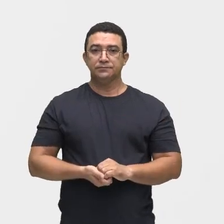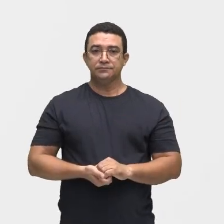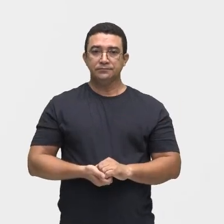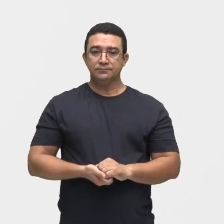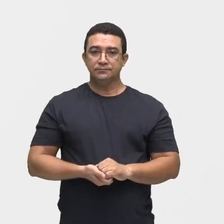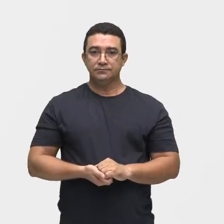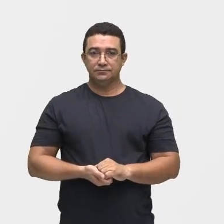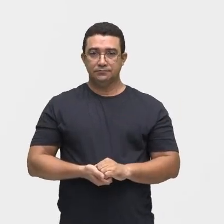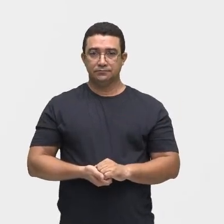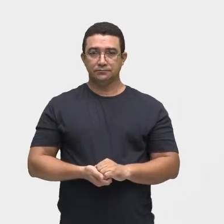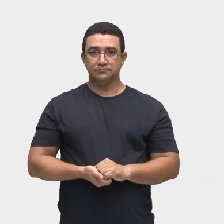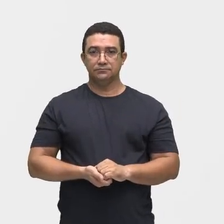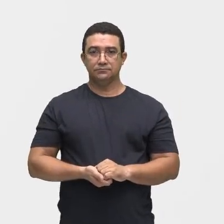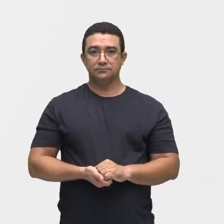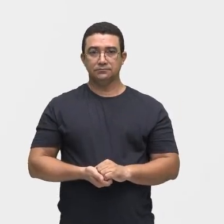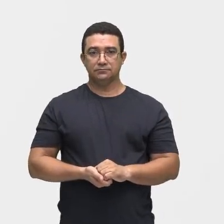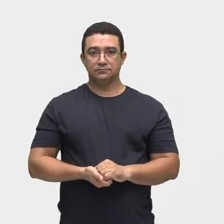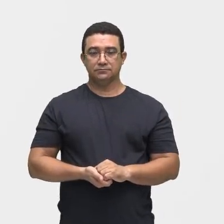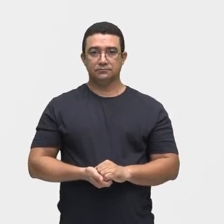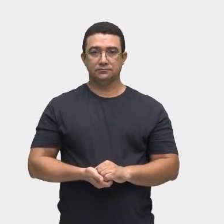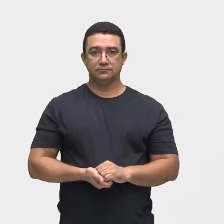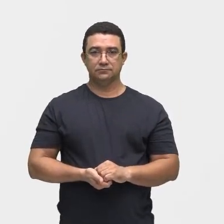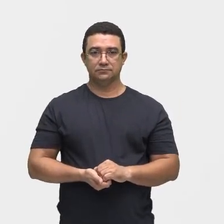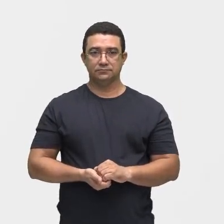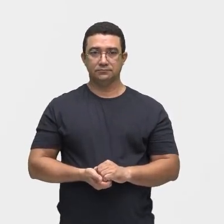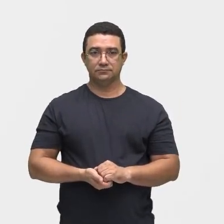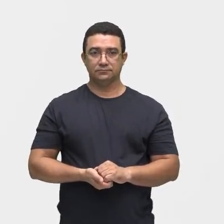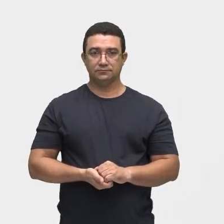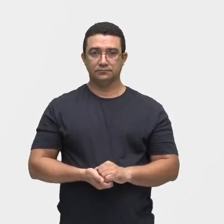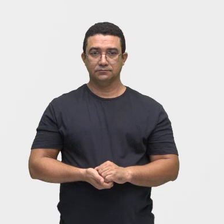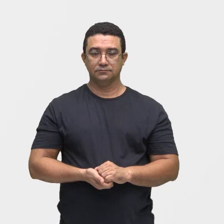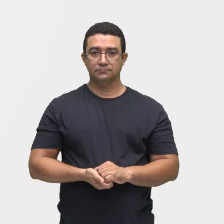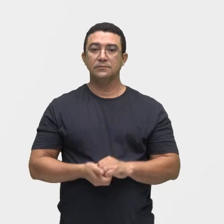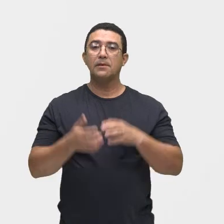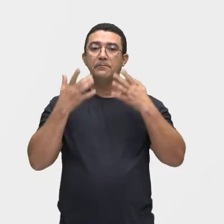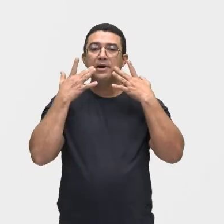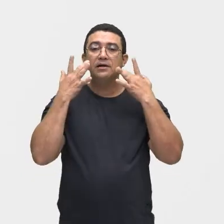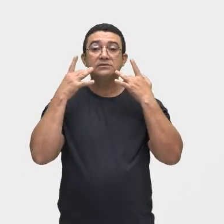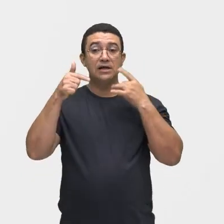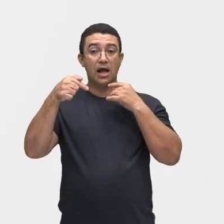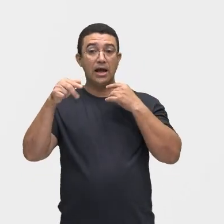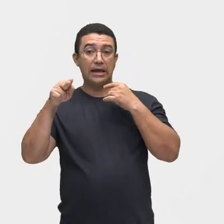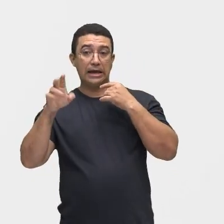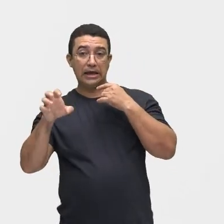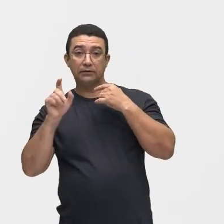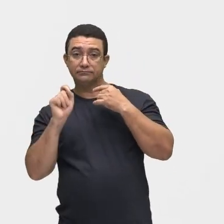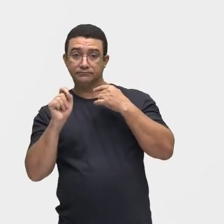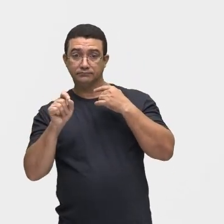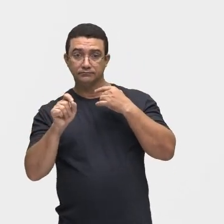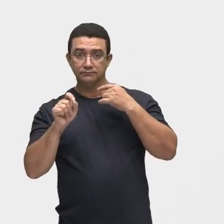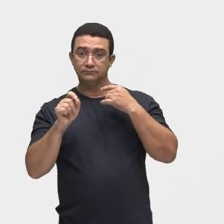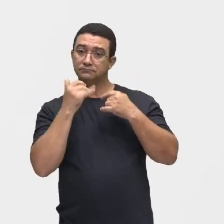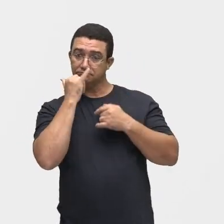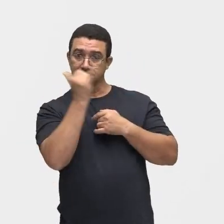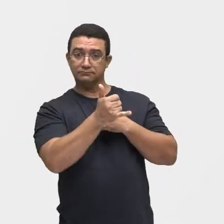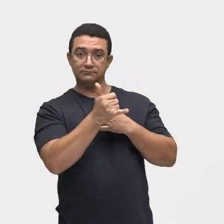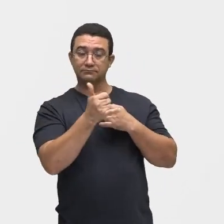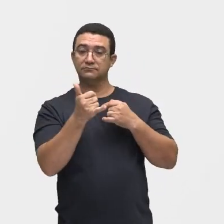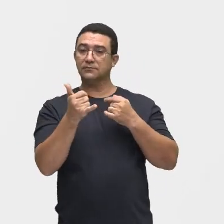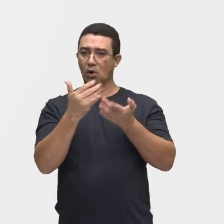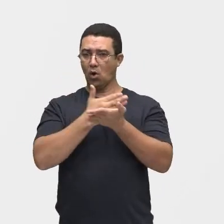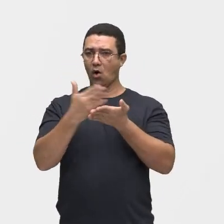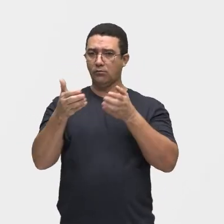frases, aí você vê se acertou. A peça que te falei estreia hoje, peça que, né?